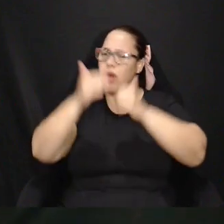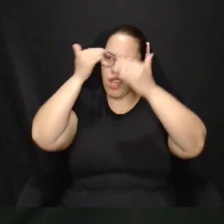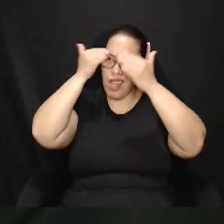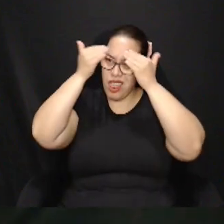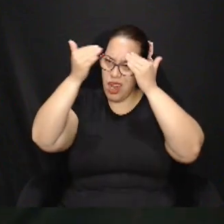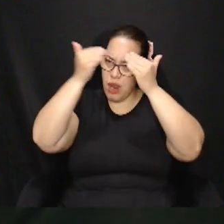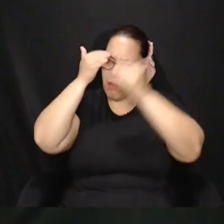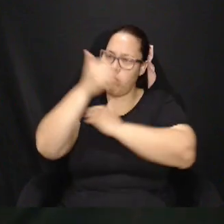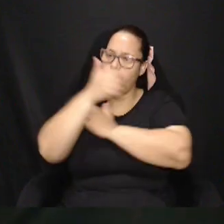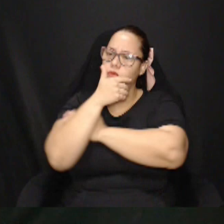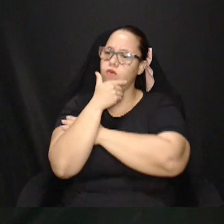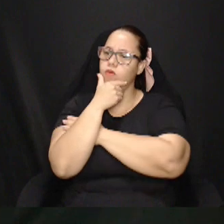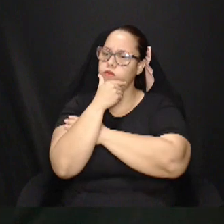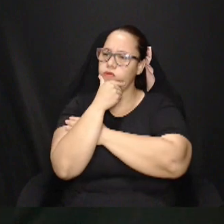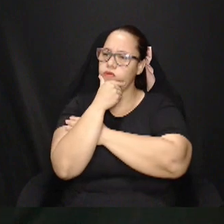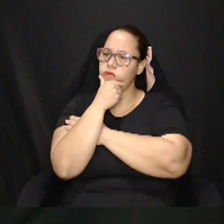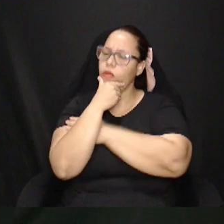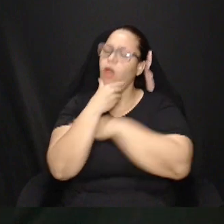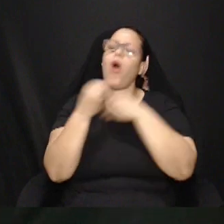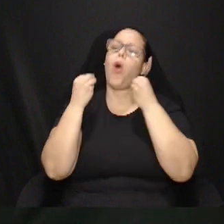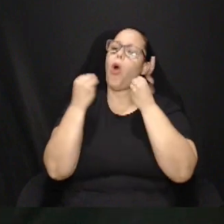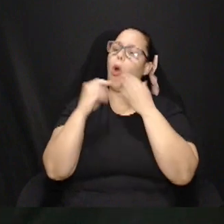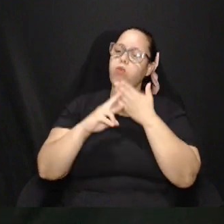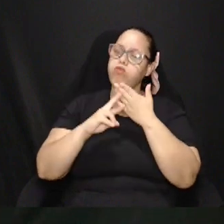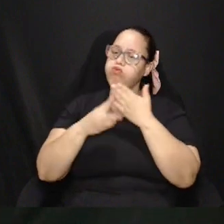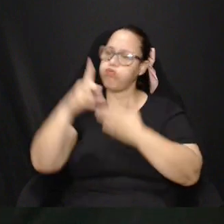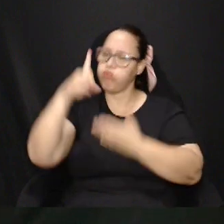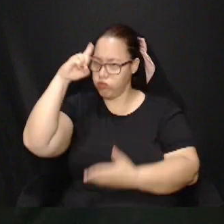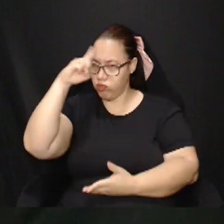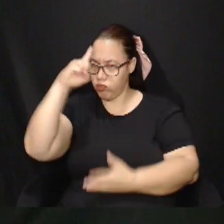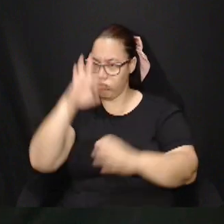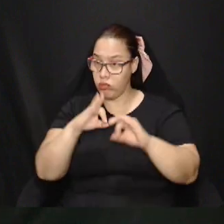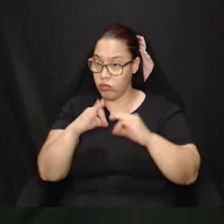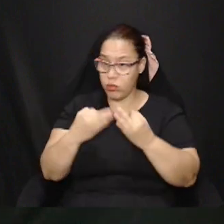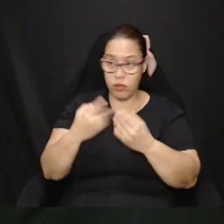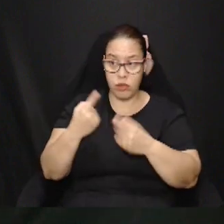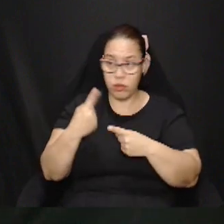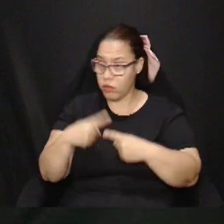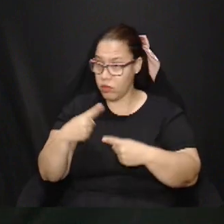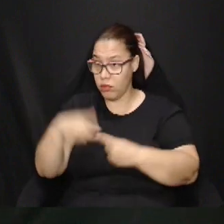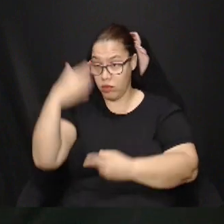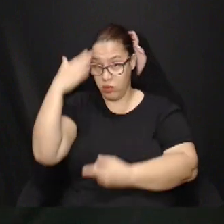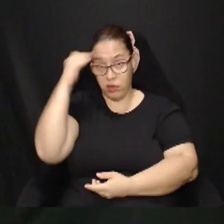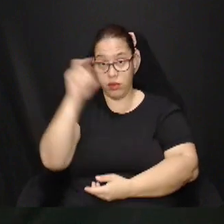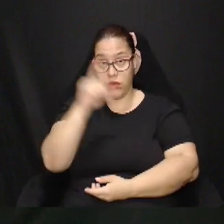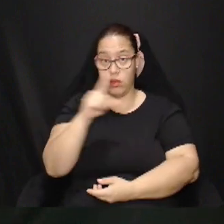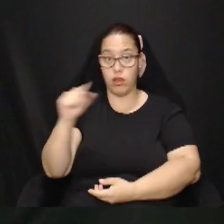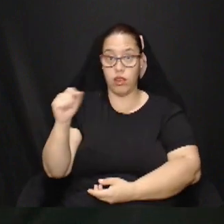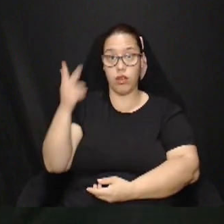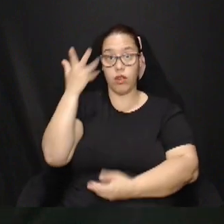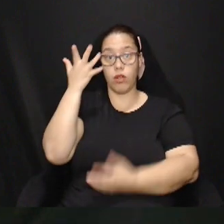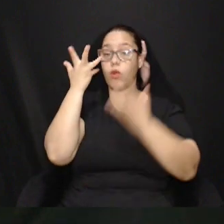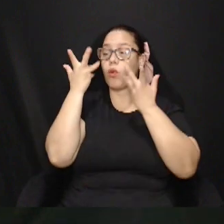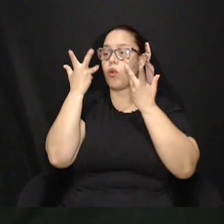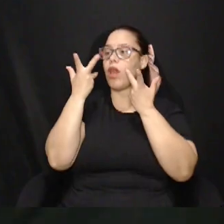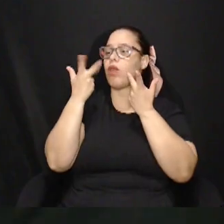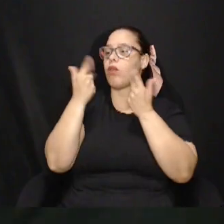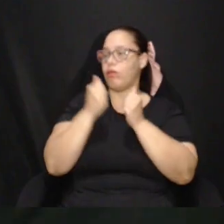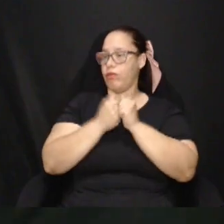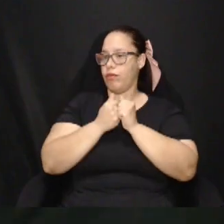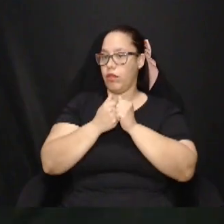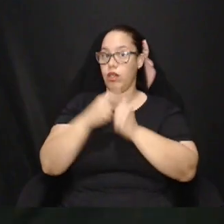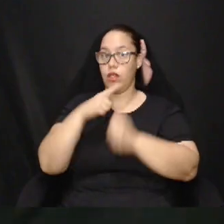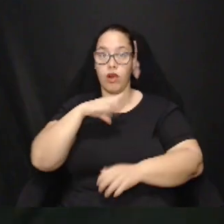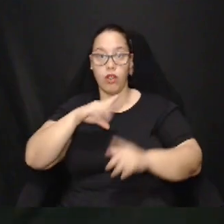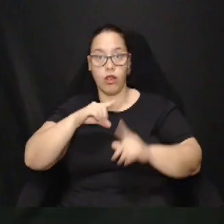como isso afeta o dia a dia das famílias? Porque a gente saiu um pouquinho do natural, né, que é ter filhos, não